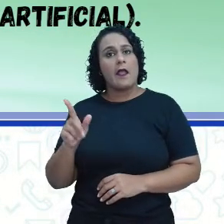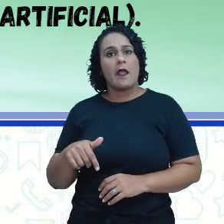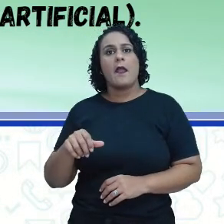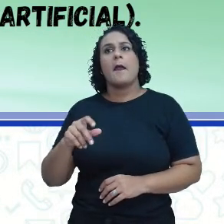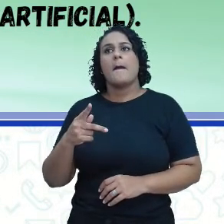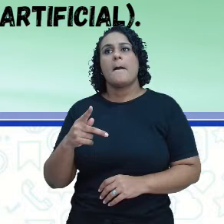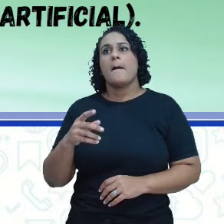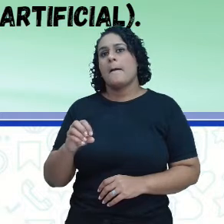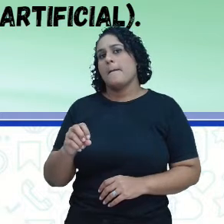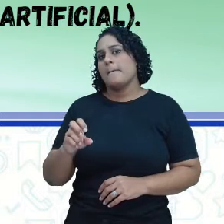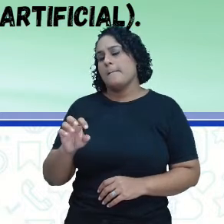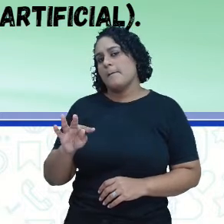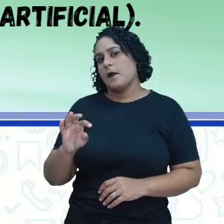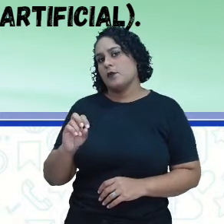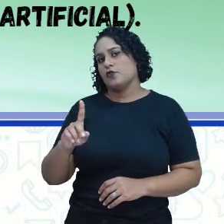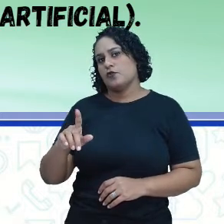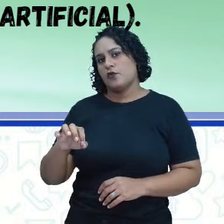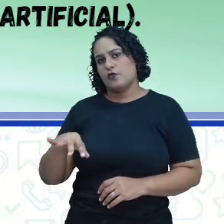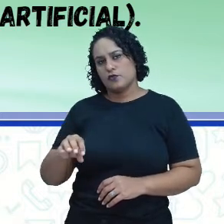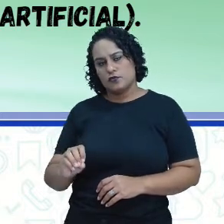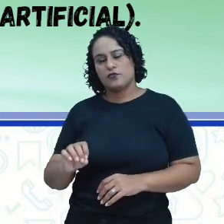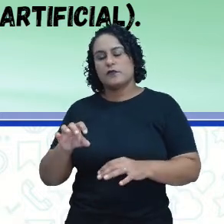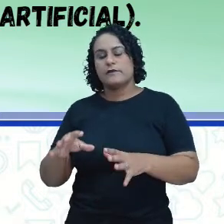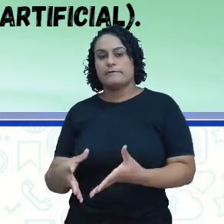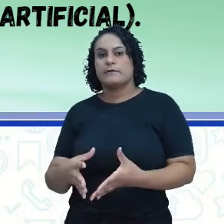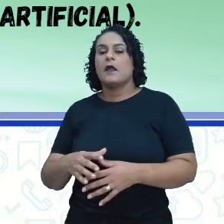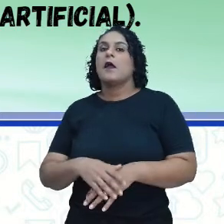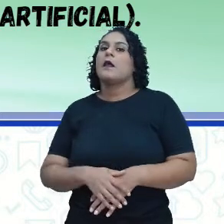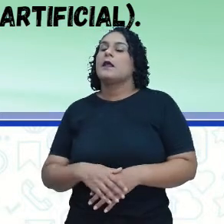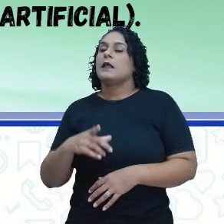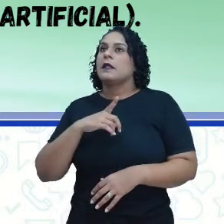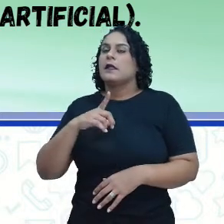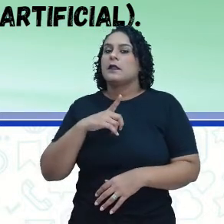os patógenos causadores de doenças